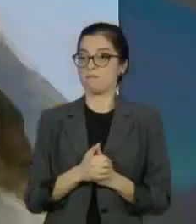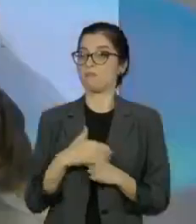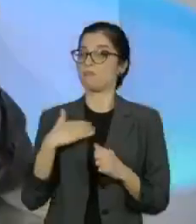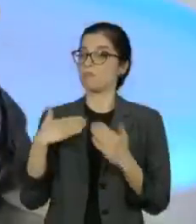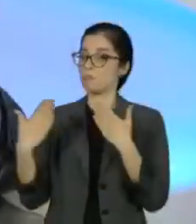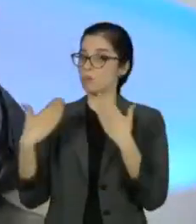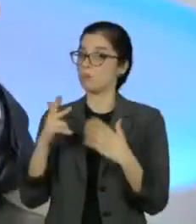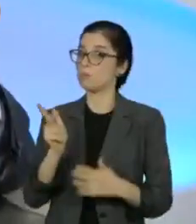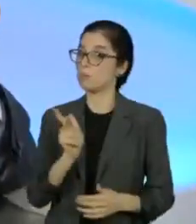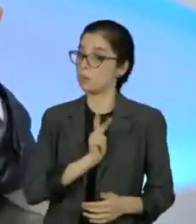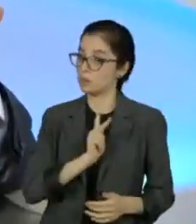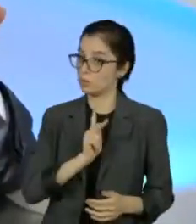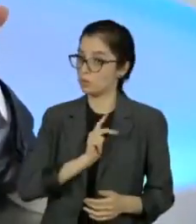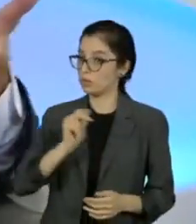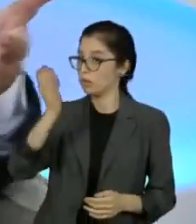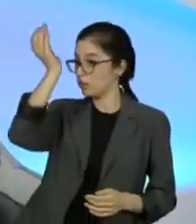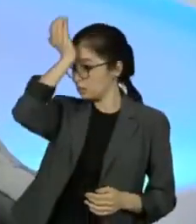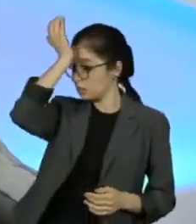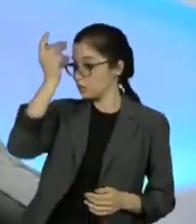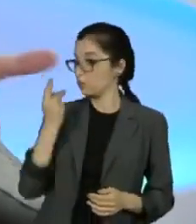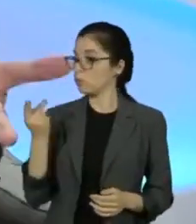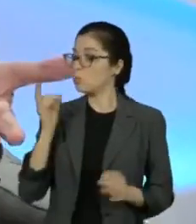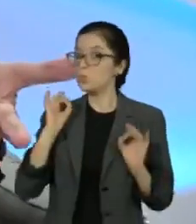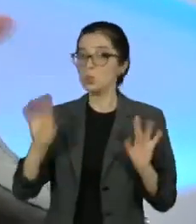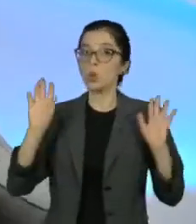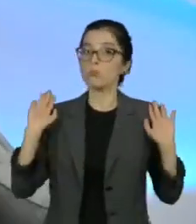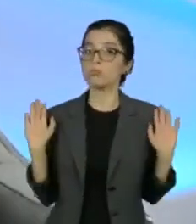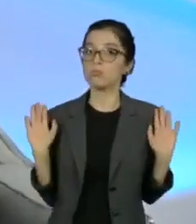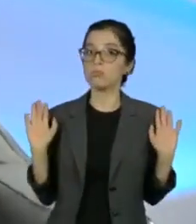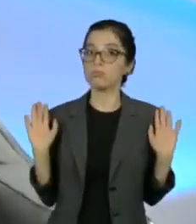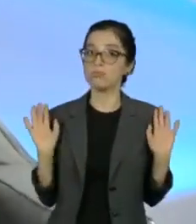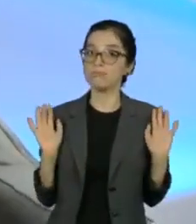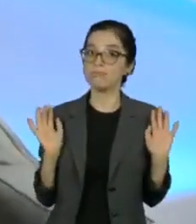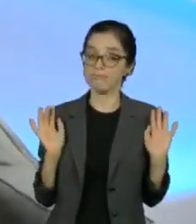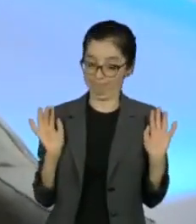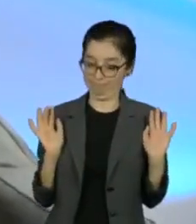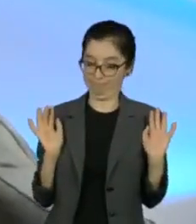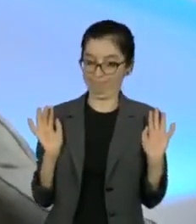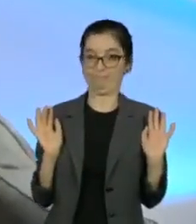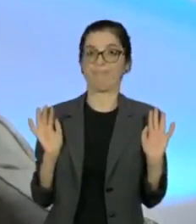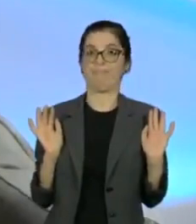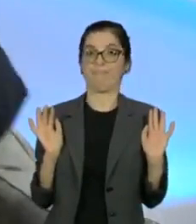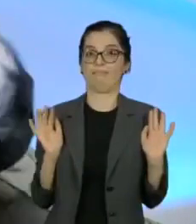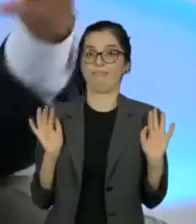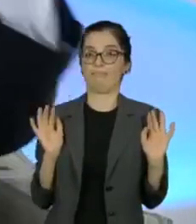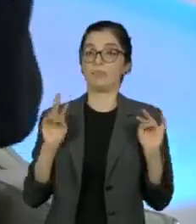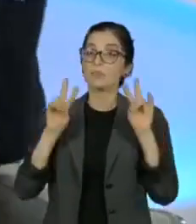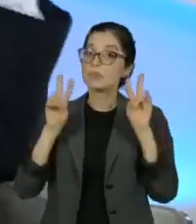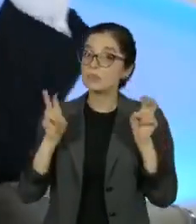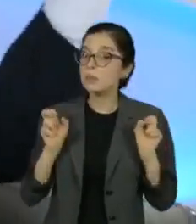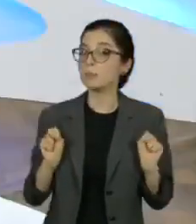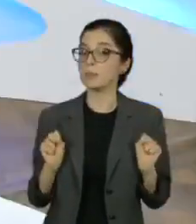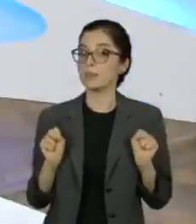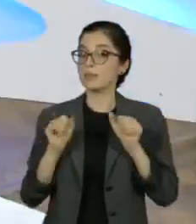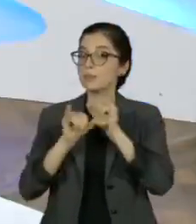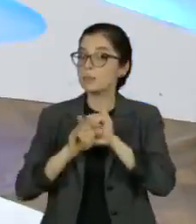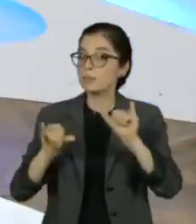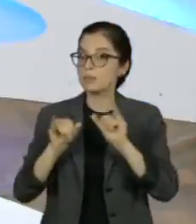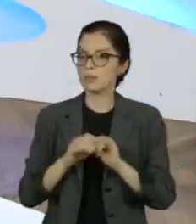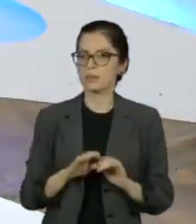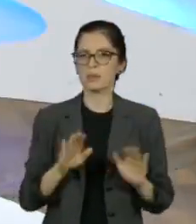o Kassab É isso aí não posso e o tema é esse Eu vou comer esse áudio aí não